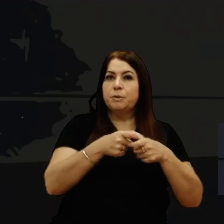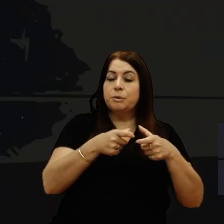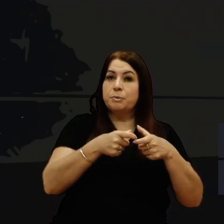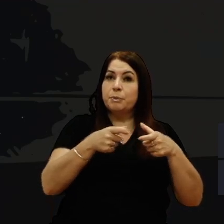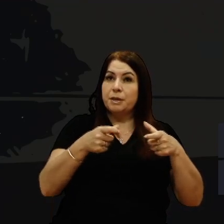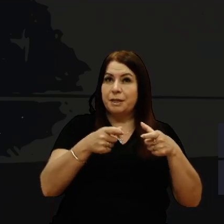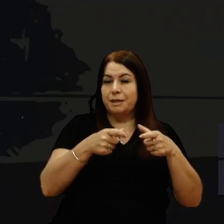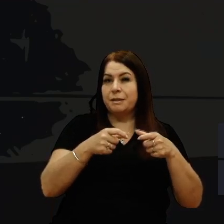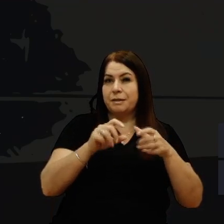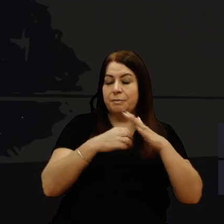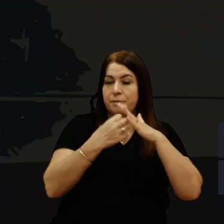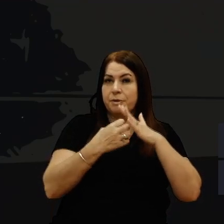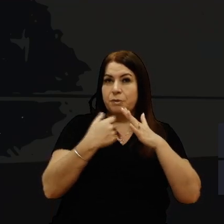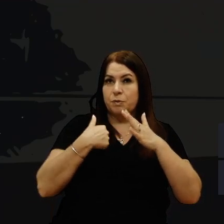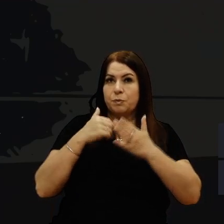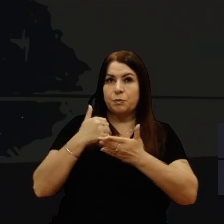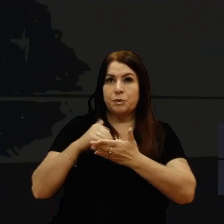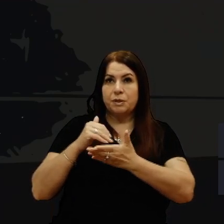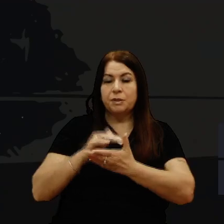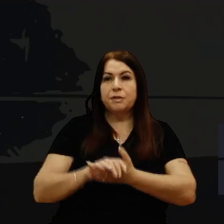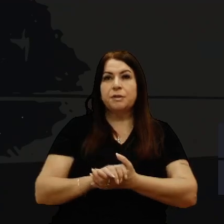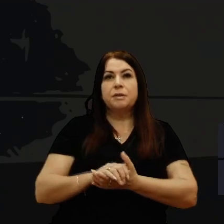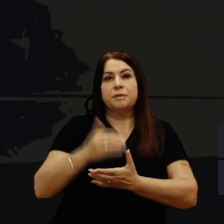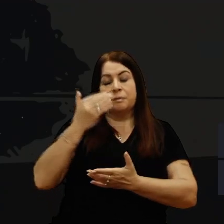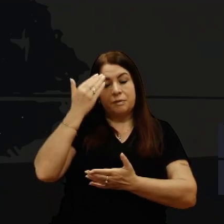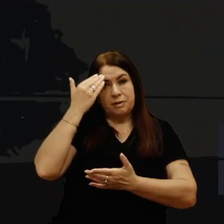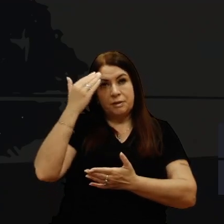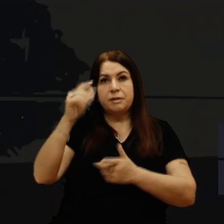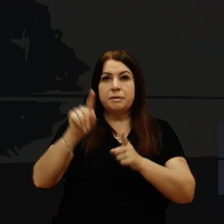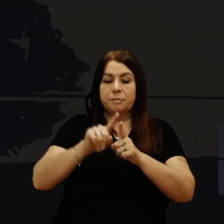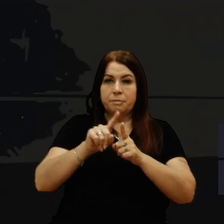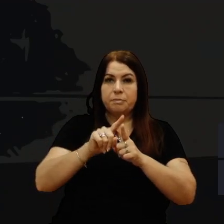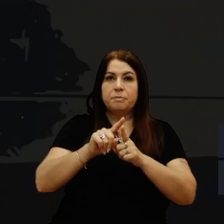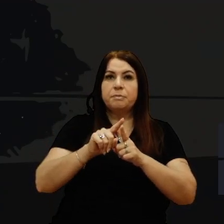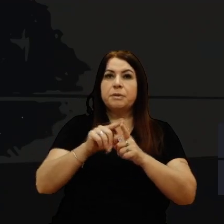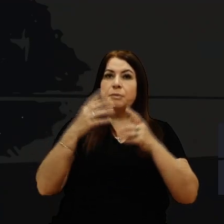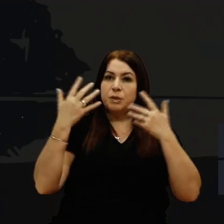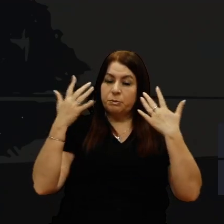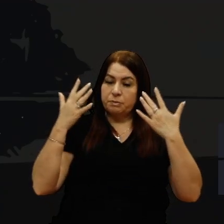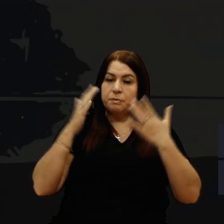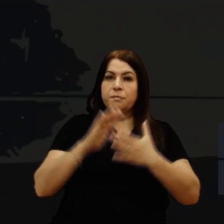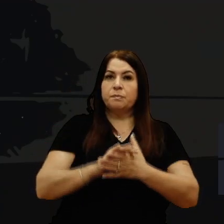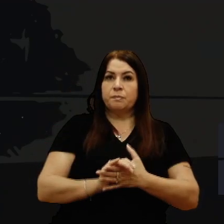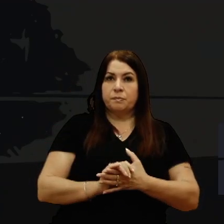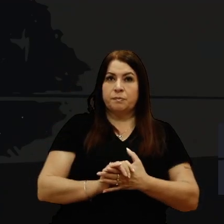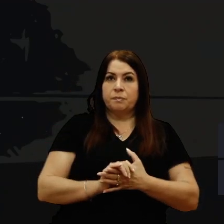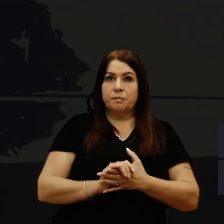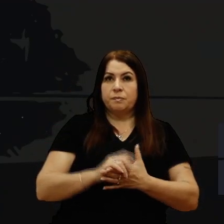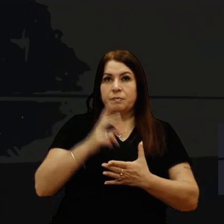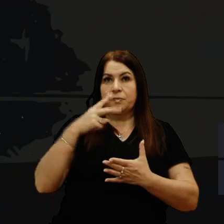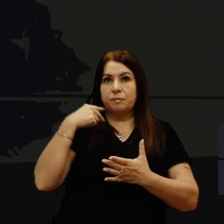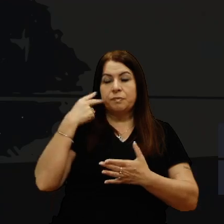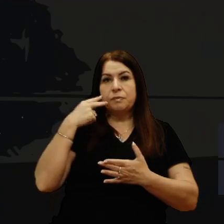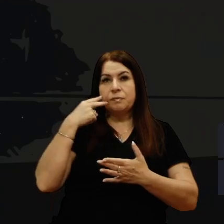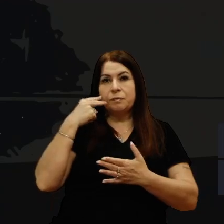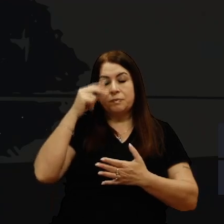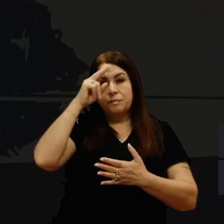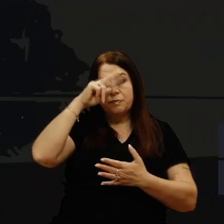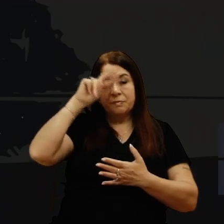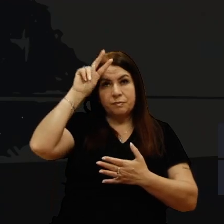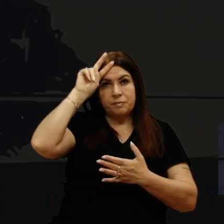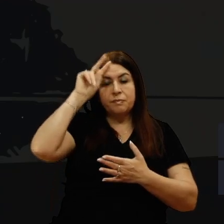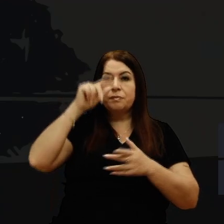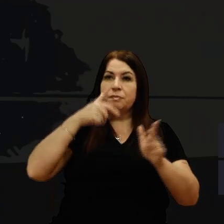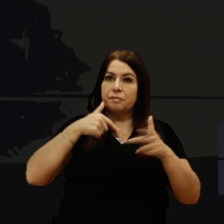empresas, a qual eu sou secretário. Quero agradecer e dar os parabéns para o vereador Edson da Rosa